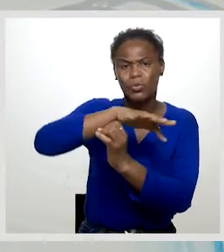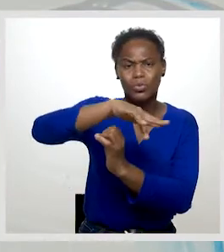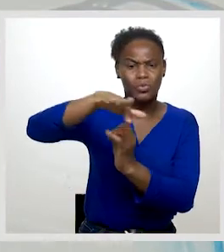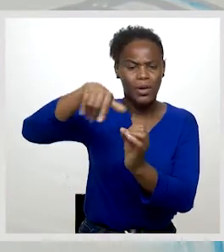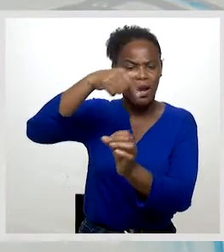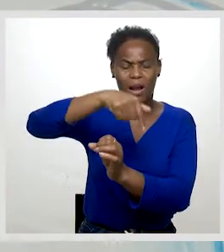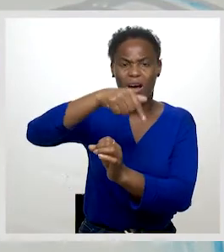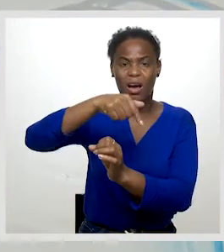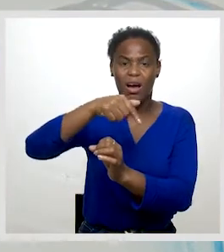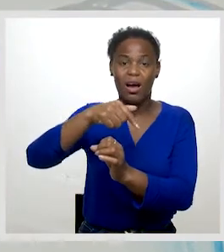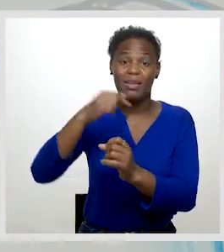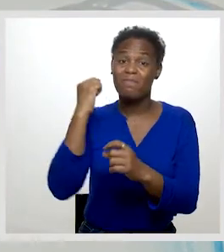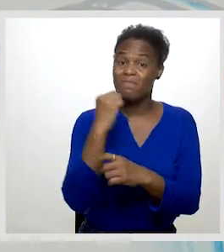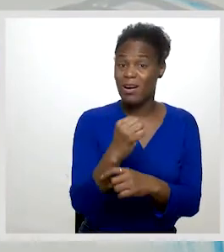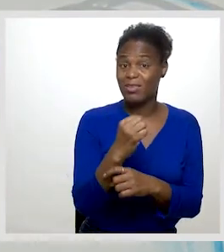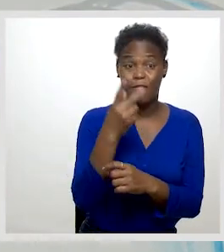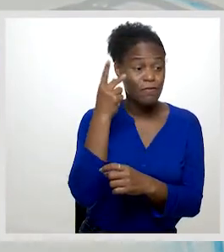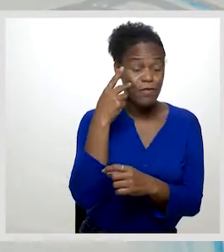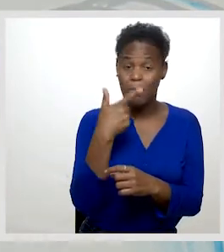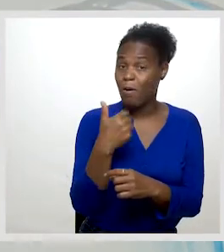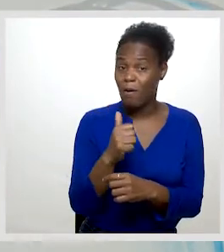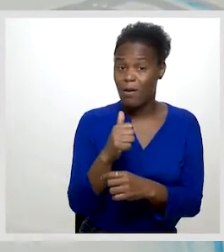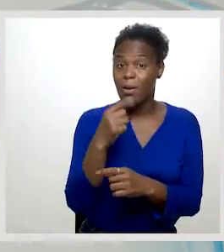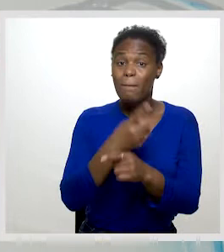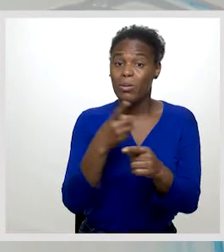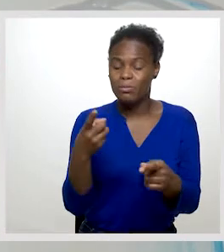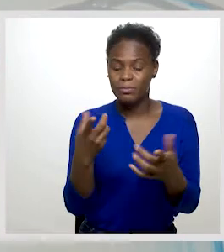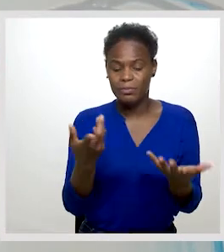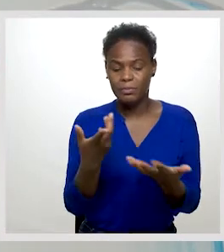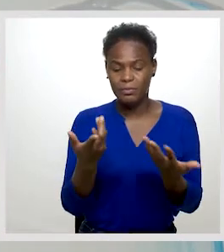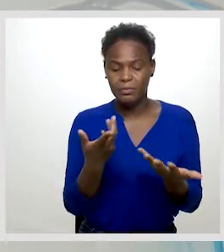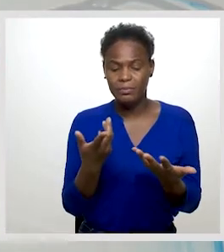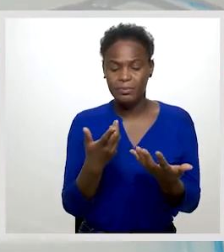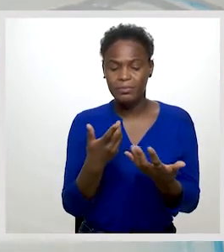atmosfera praticamente assassina. Teria uma elevada